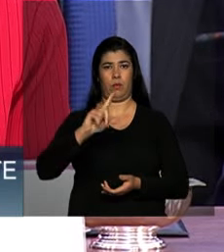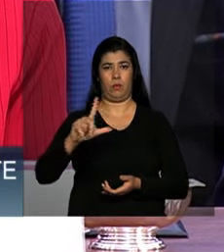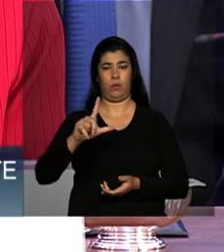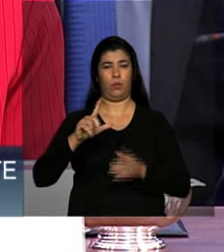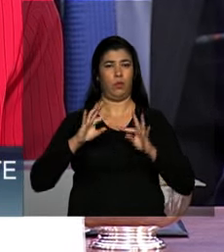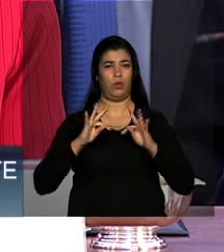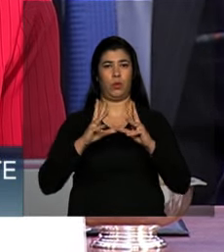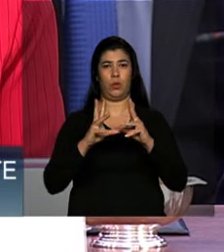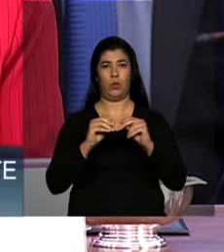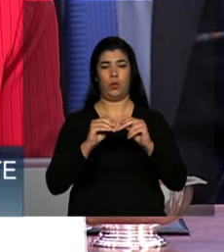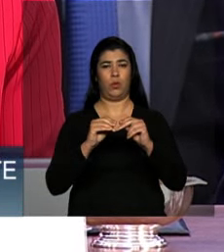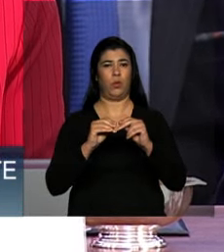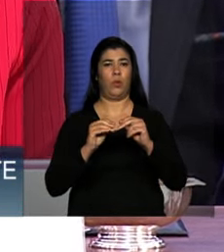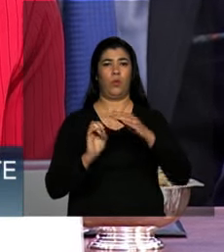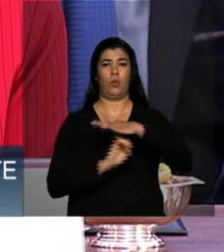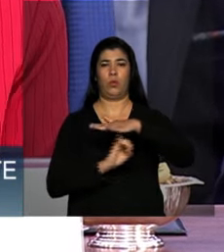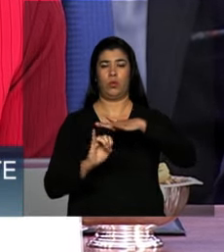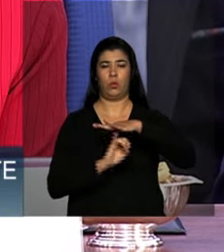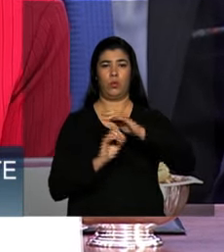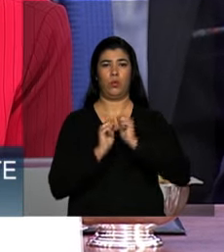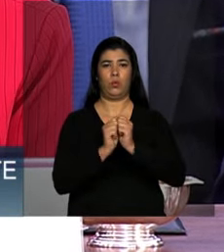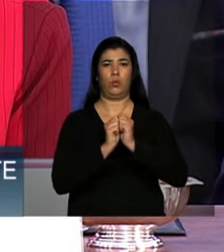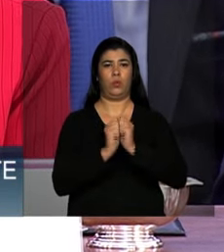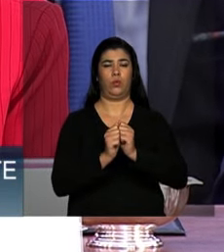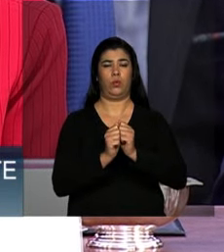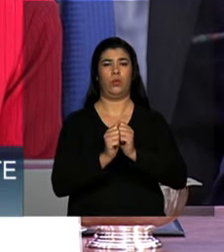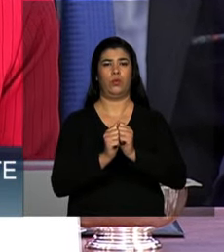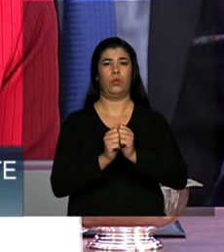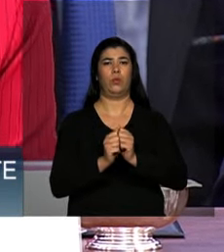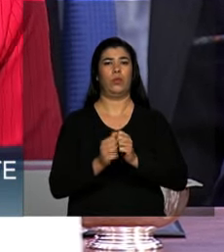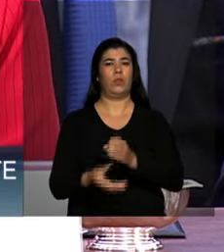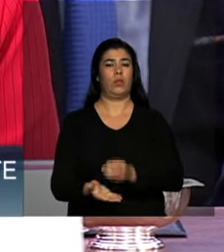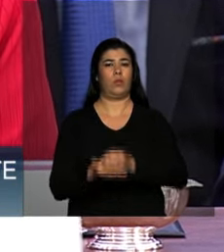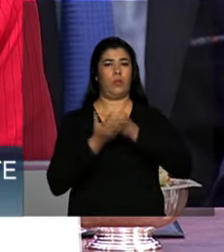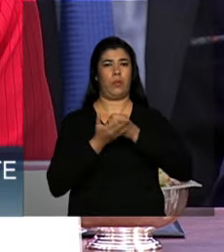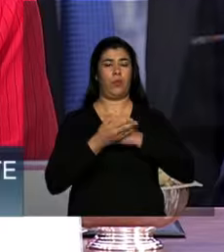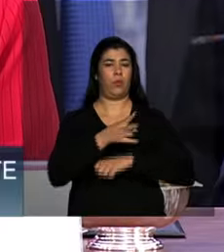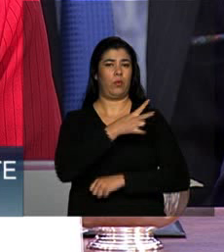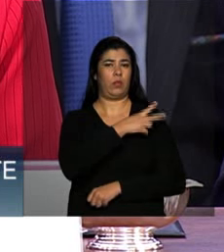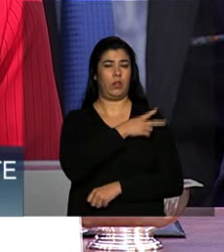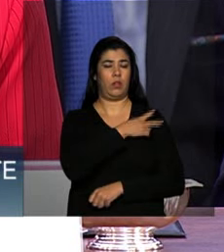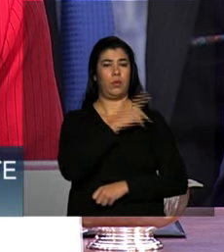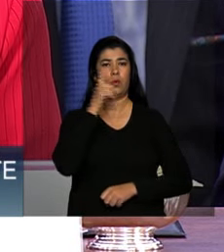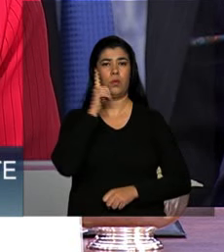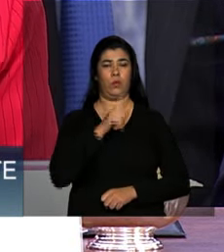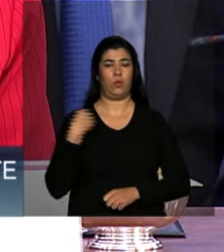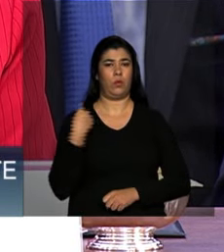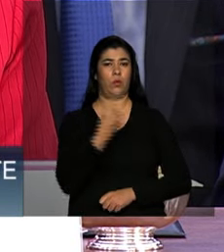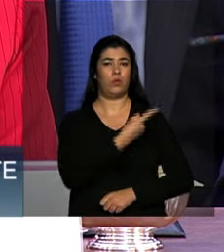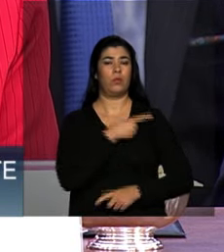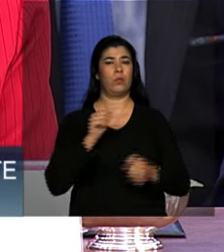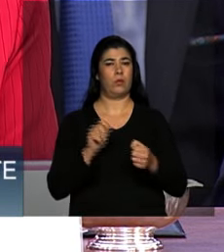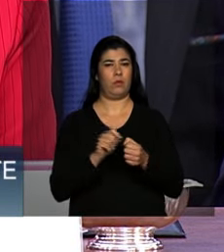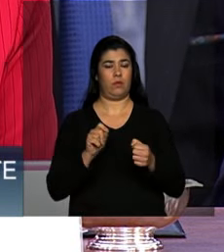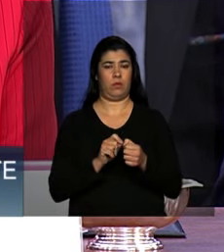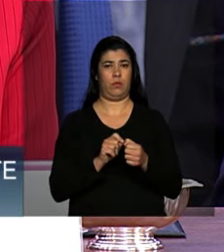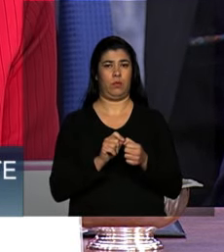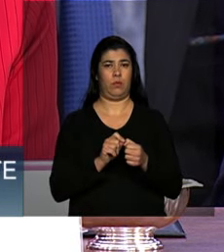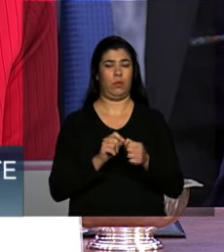do Mercosul, que com seu apoio técnico conseguiram que nós